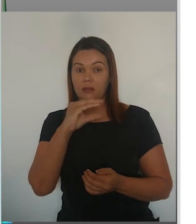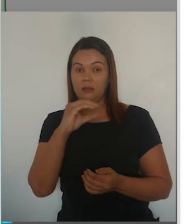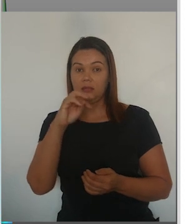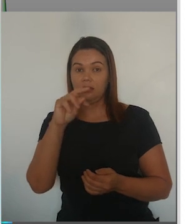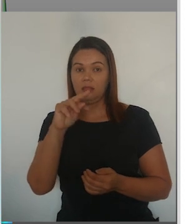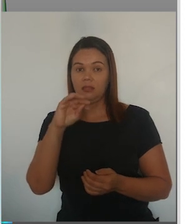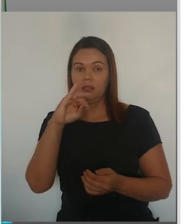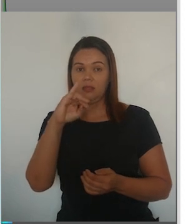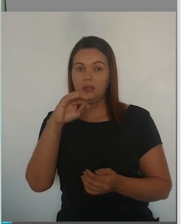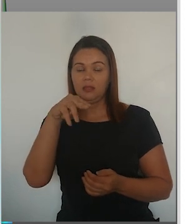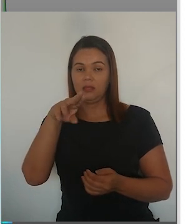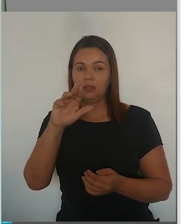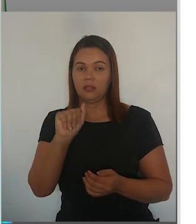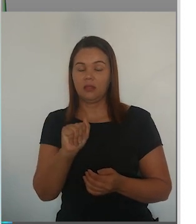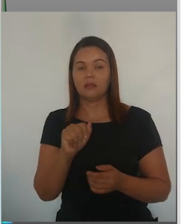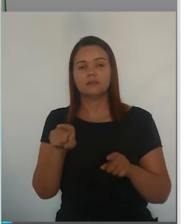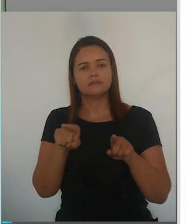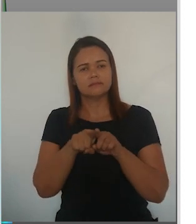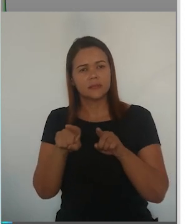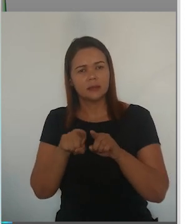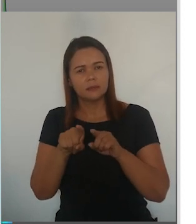da despolarização.